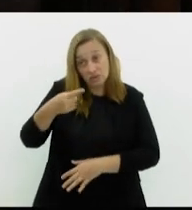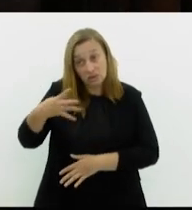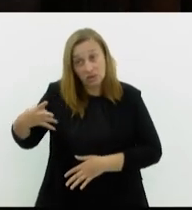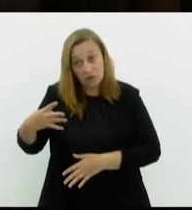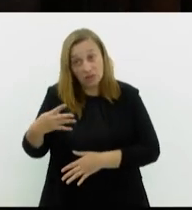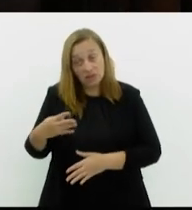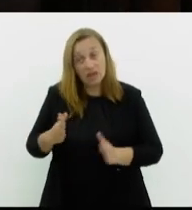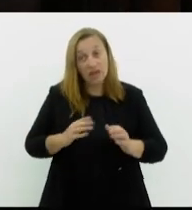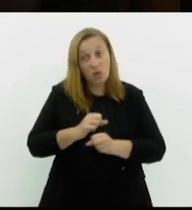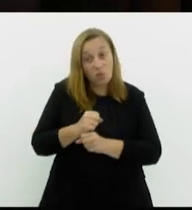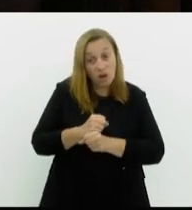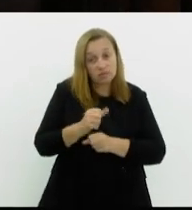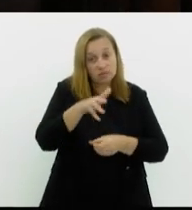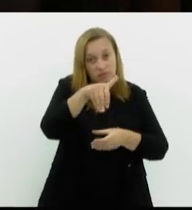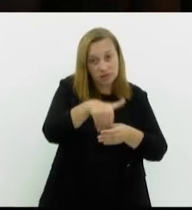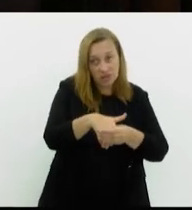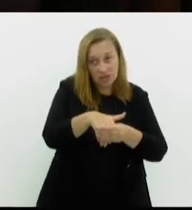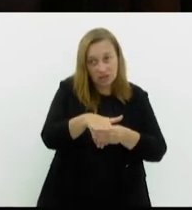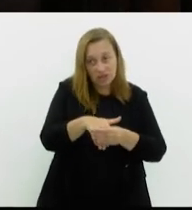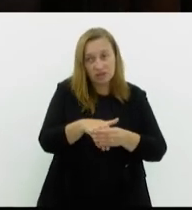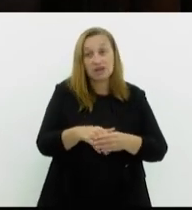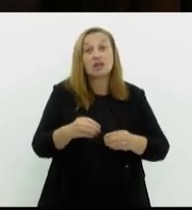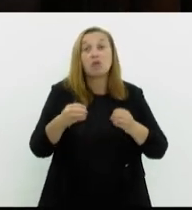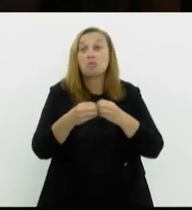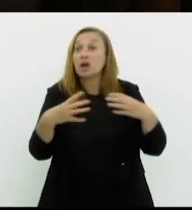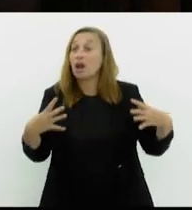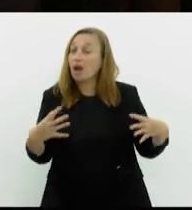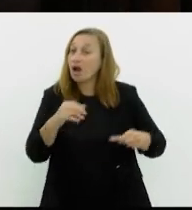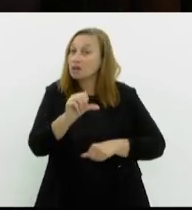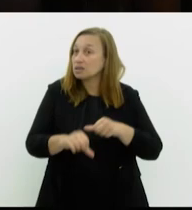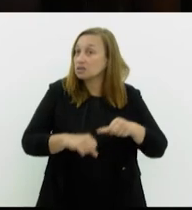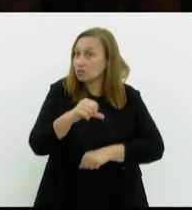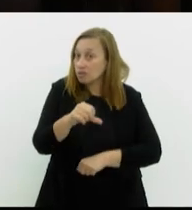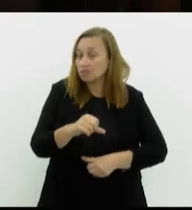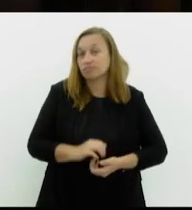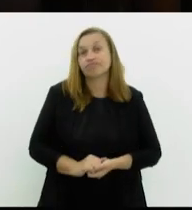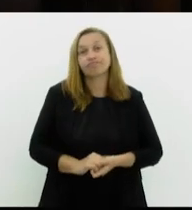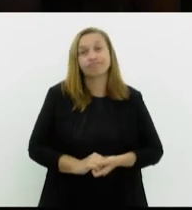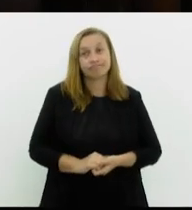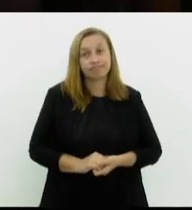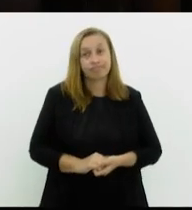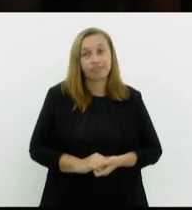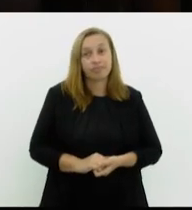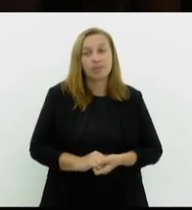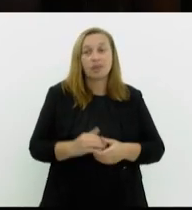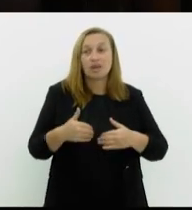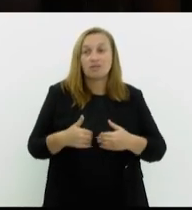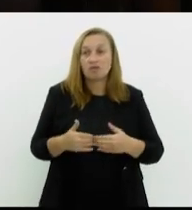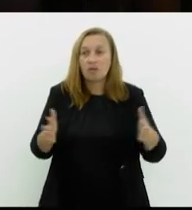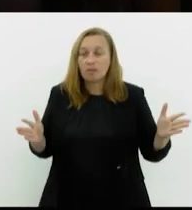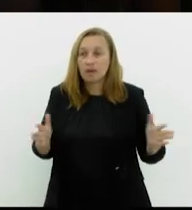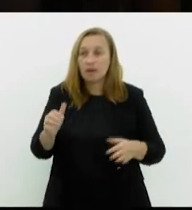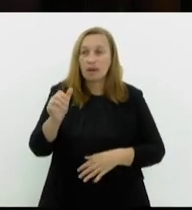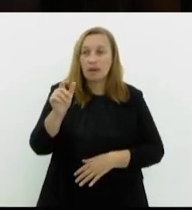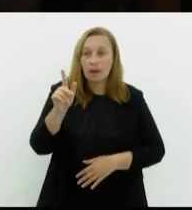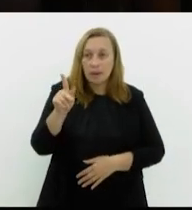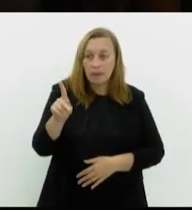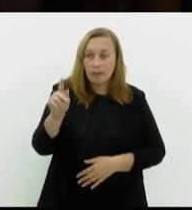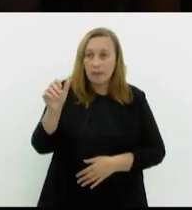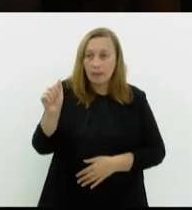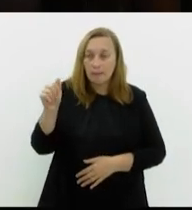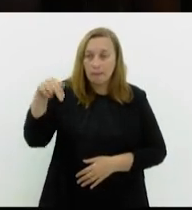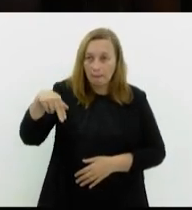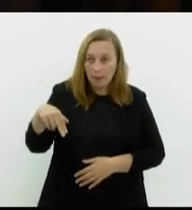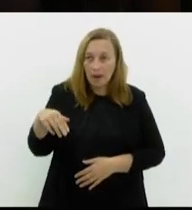eleição. Vai ser o milagre da transformação. Vão abrir o PAN Éden, vão abrir o